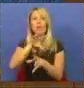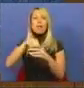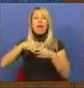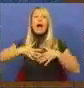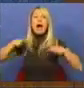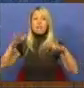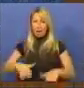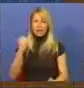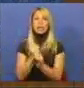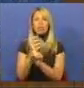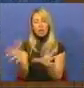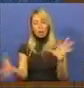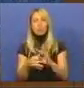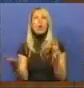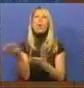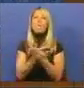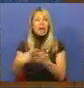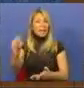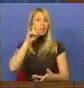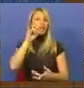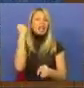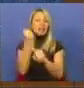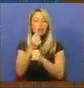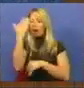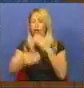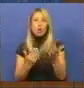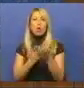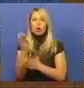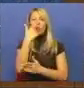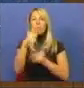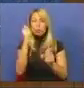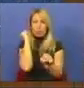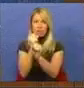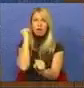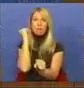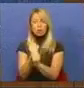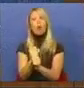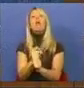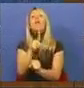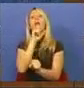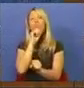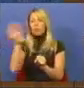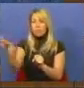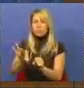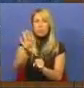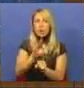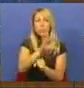e defendendo os postos de trabalho dos trabalhadores, recrutando provavelmente